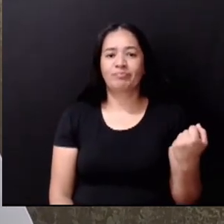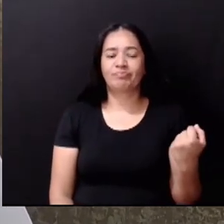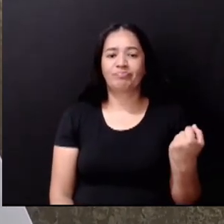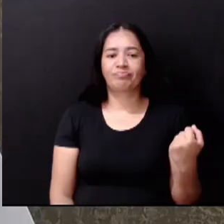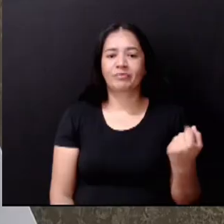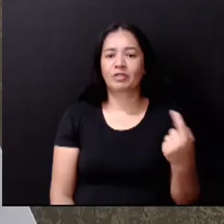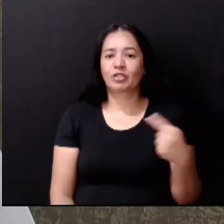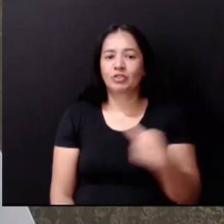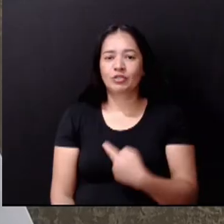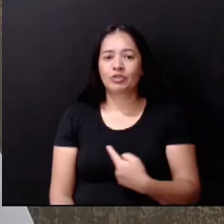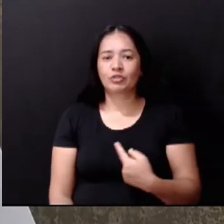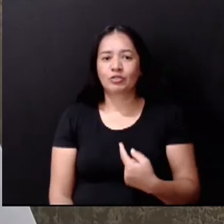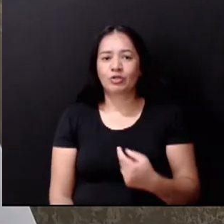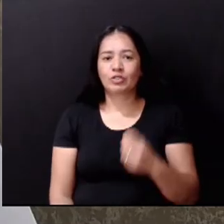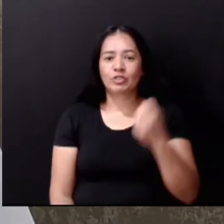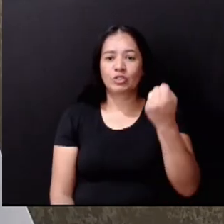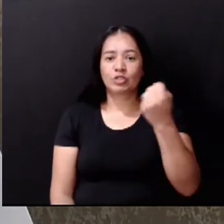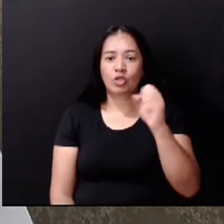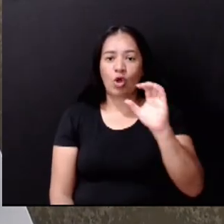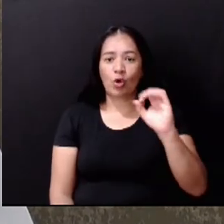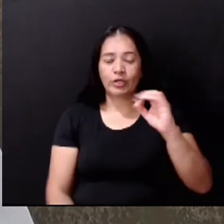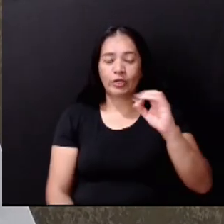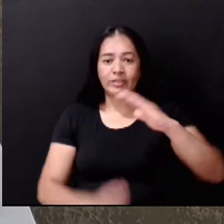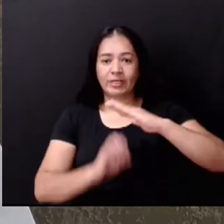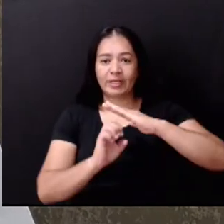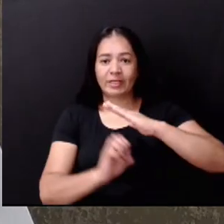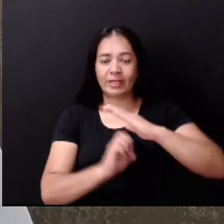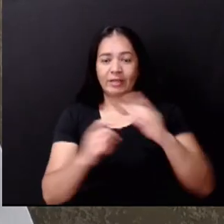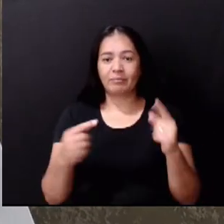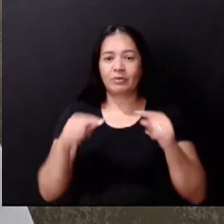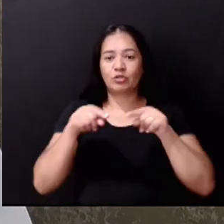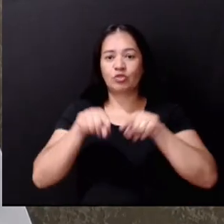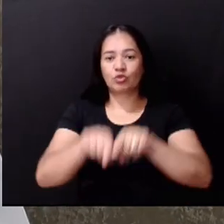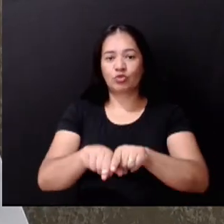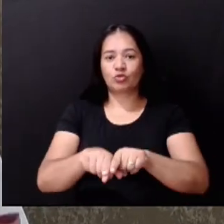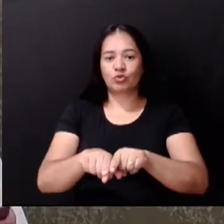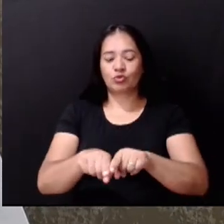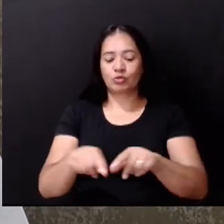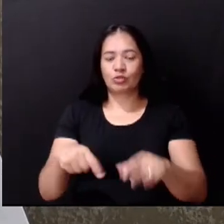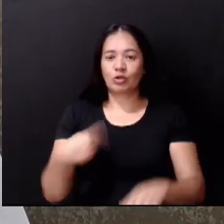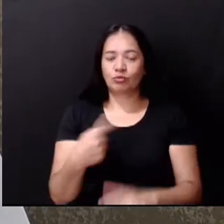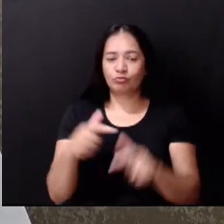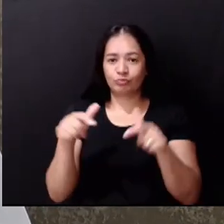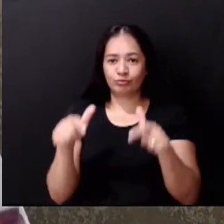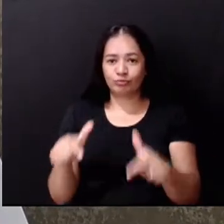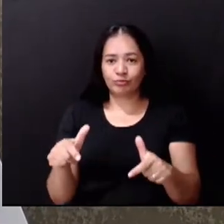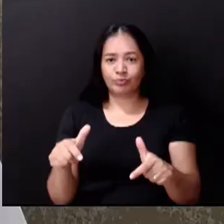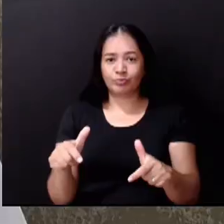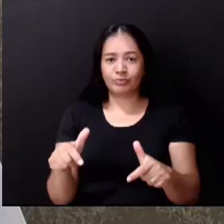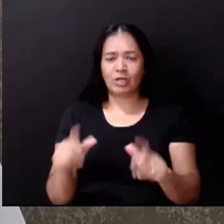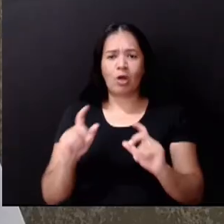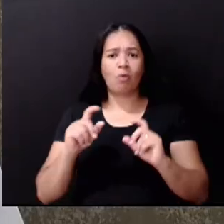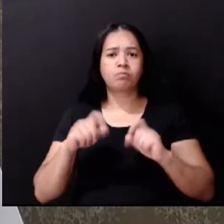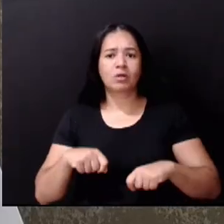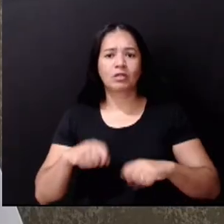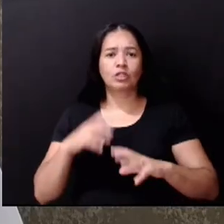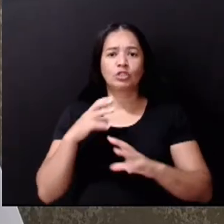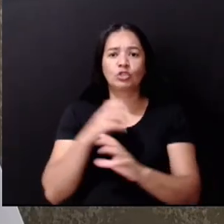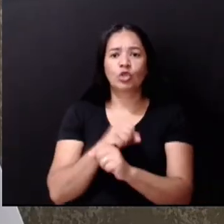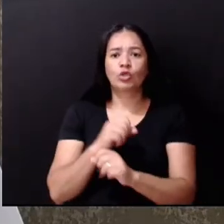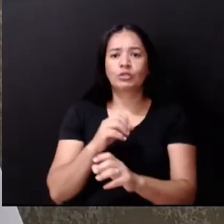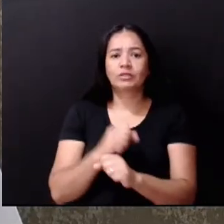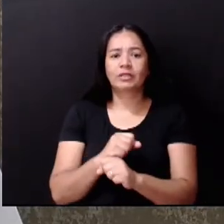80 empresas vinculadas aqui ao nosso ambiente, com capacidade total de